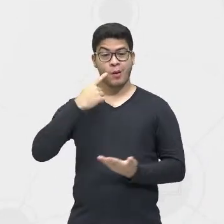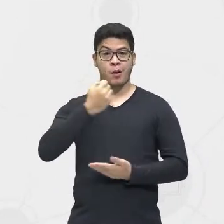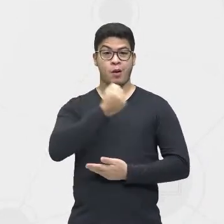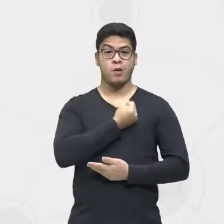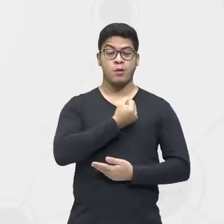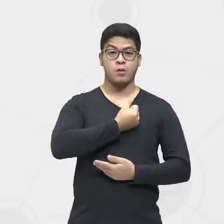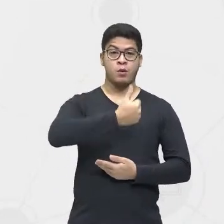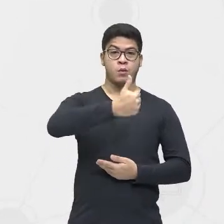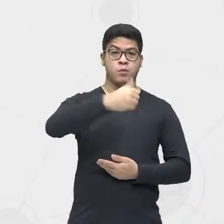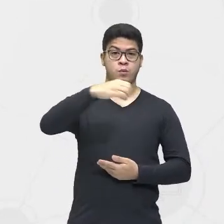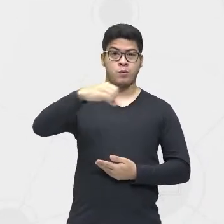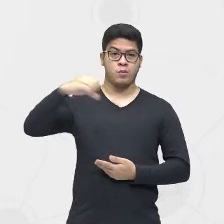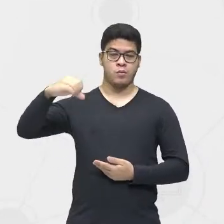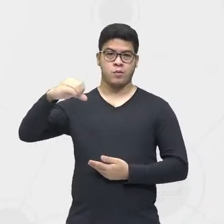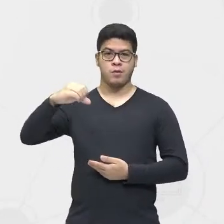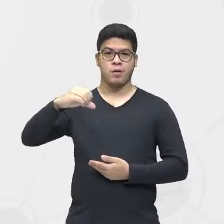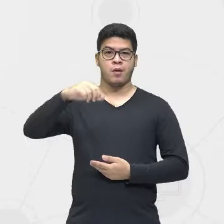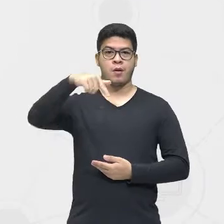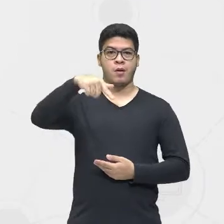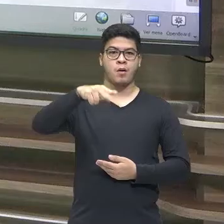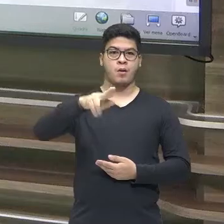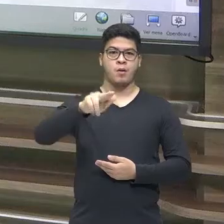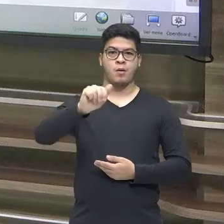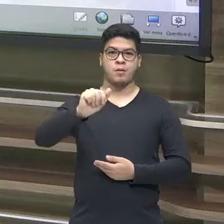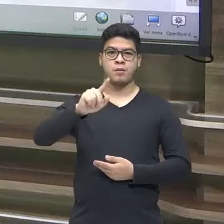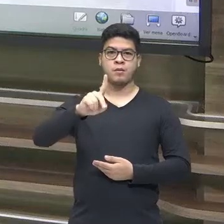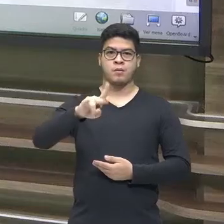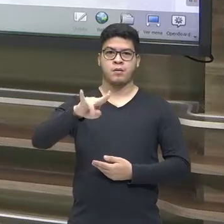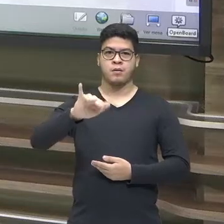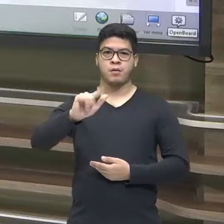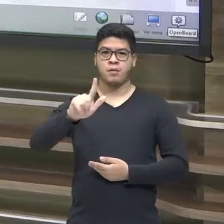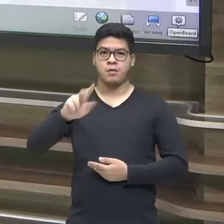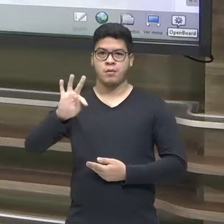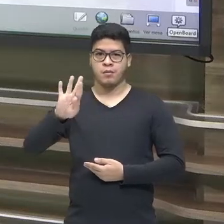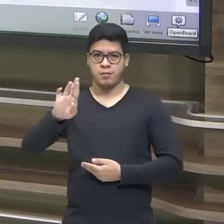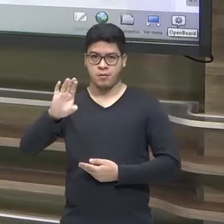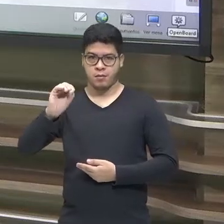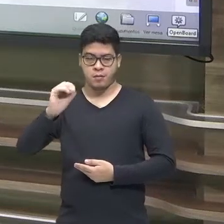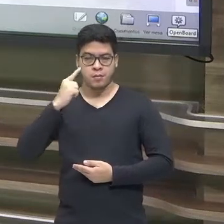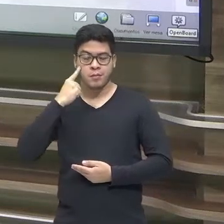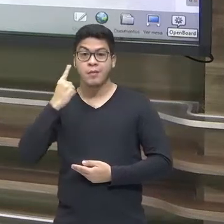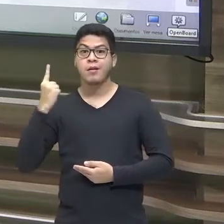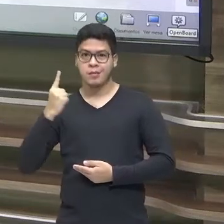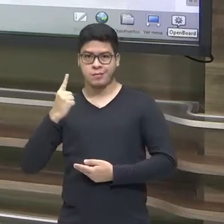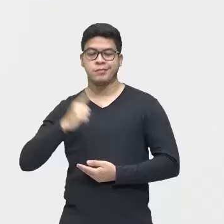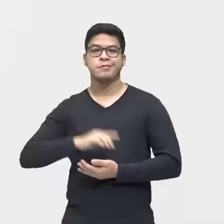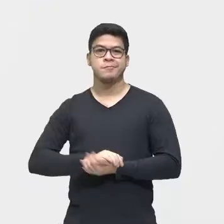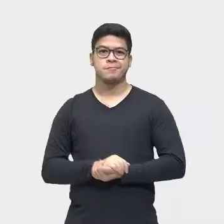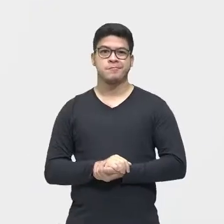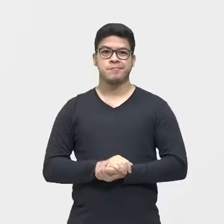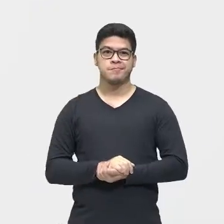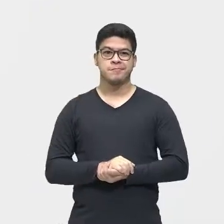matemática, quadriláteros. Beleza? Então, todo mundo atento aí para a nossa aula.